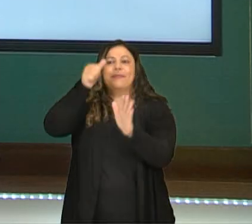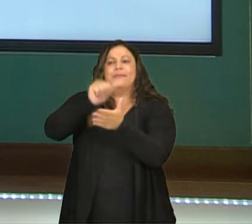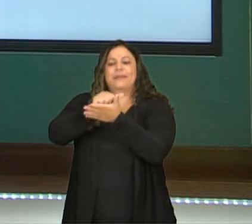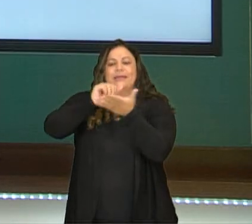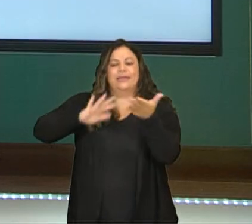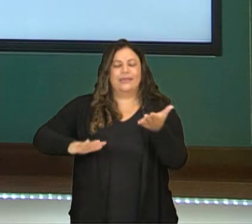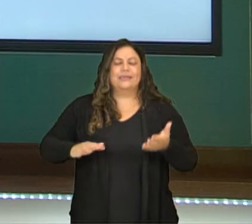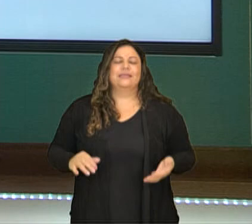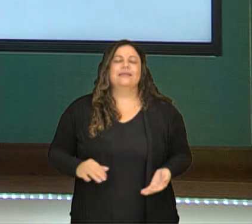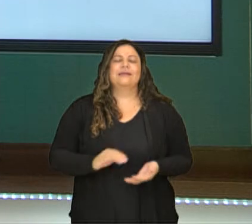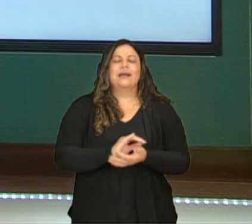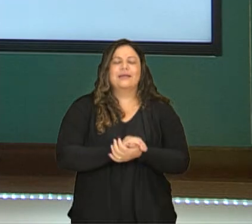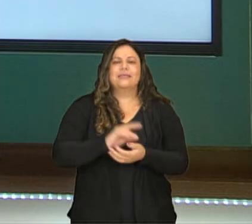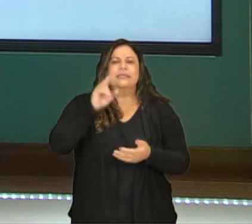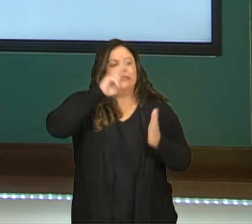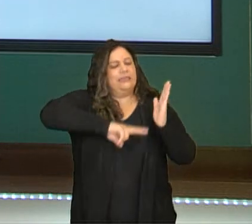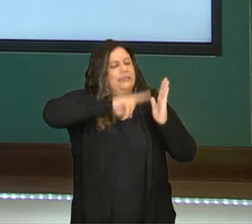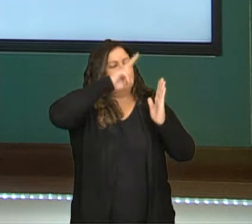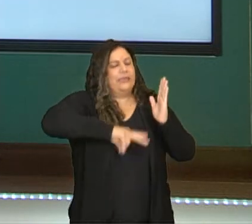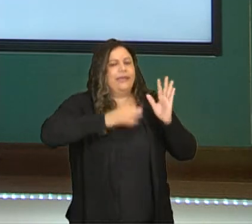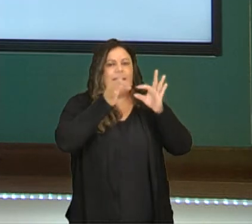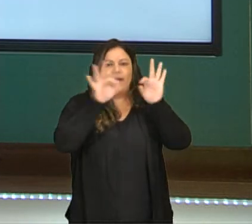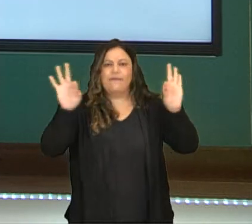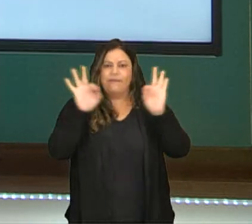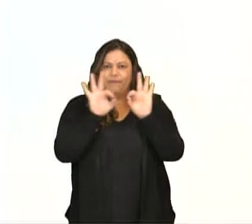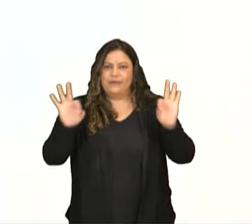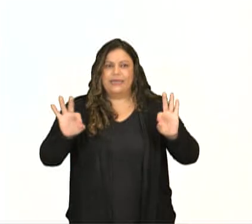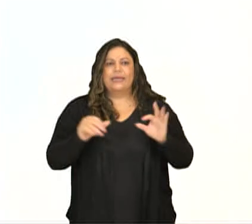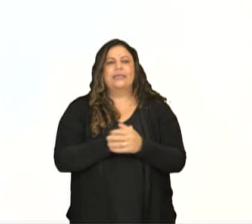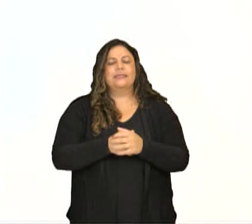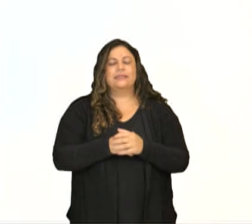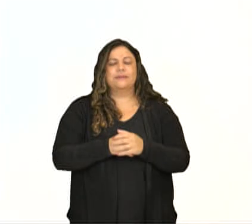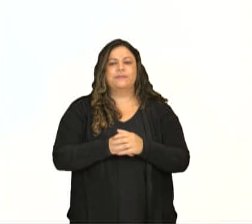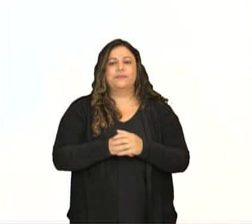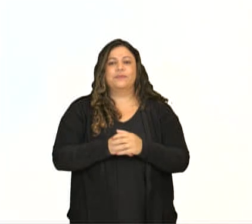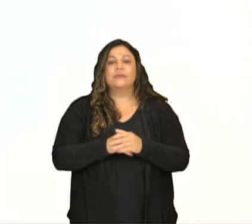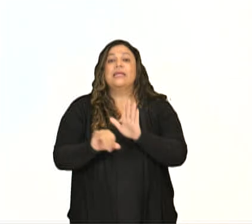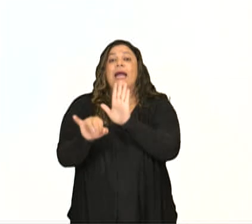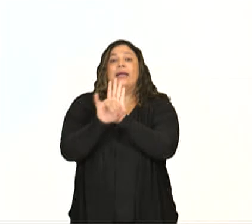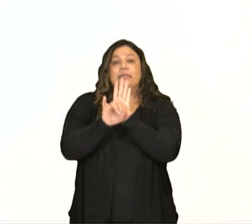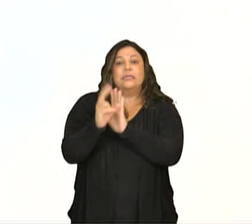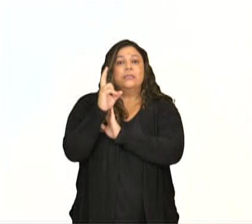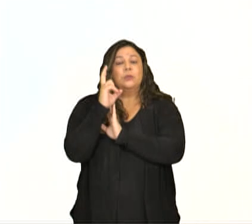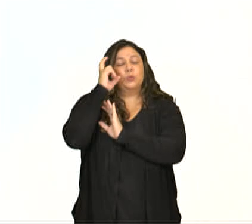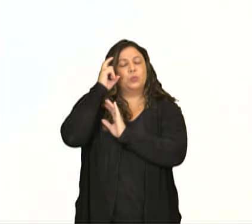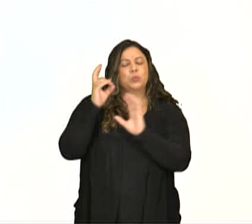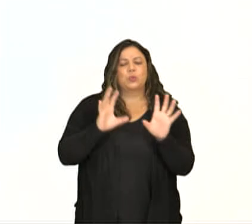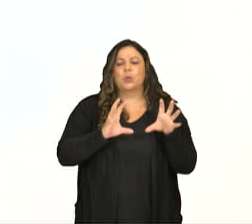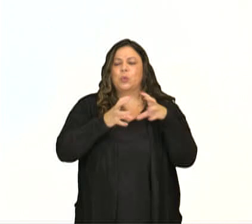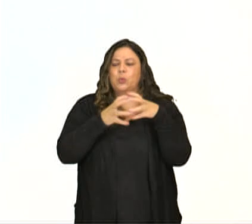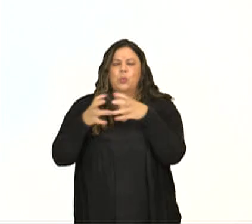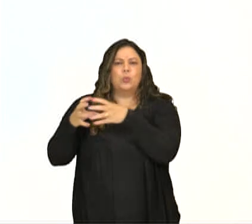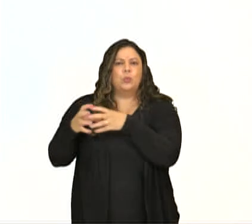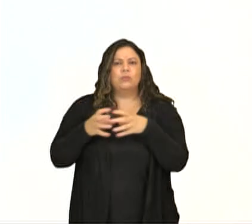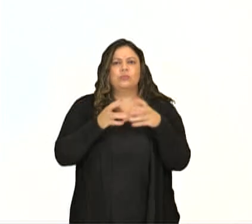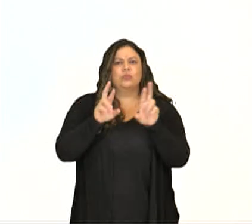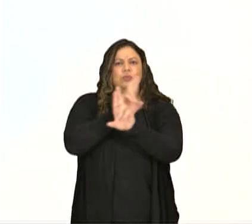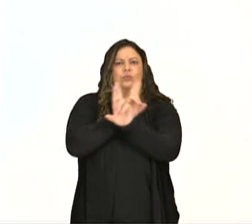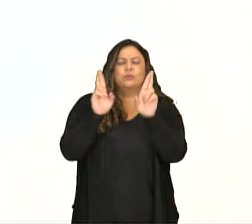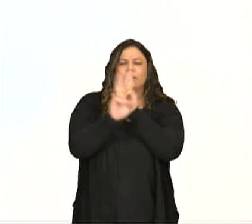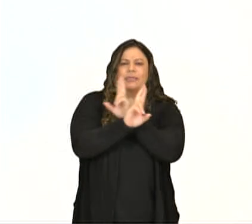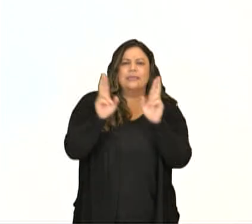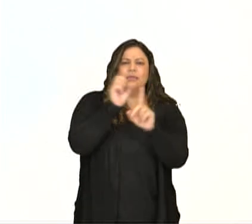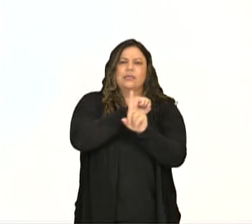atividade? Leia a frase: a identidade cultural é um conjunto vivo de relações